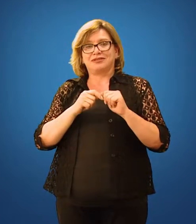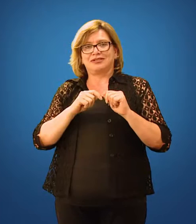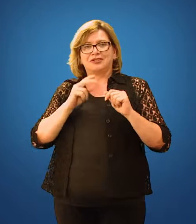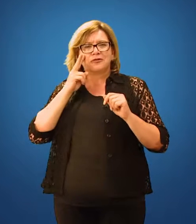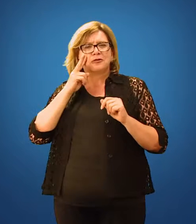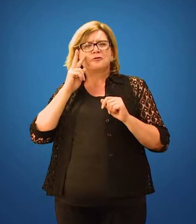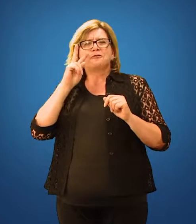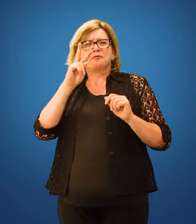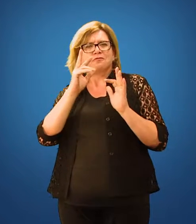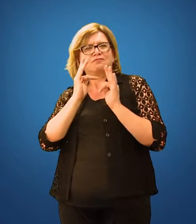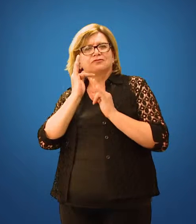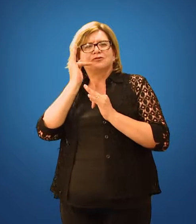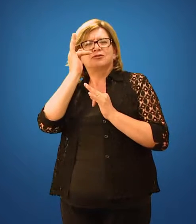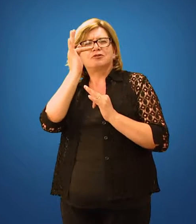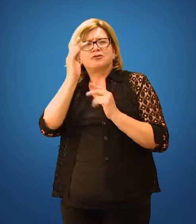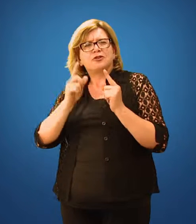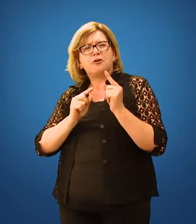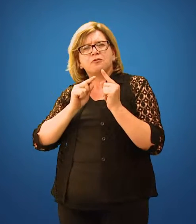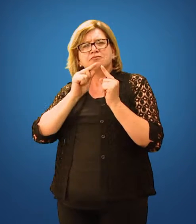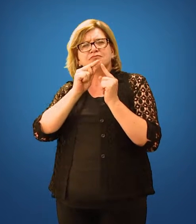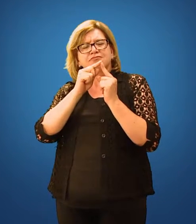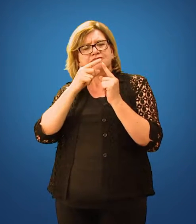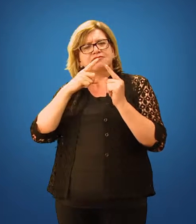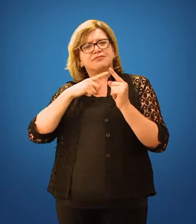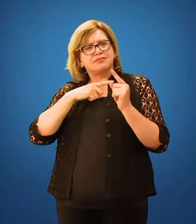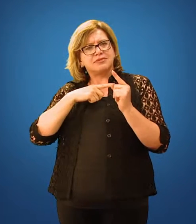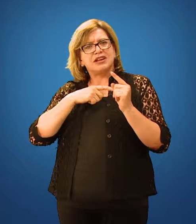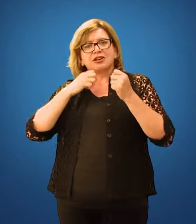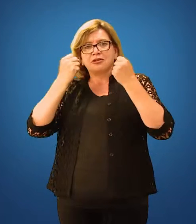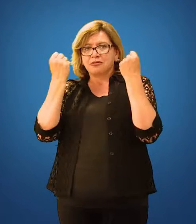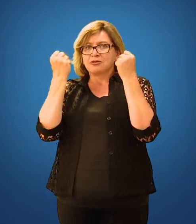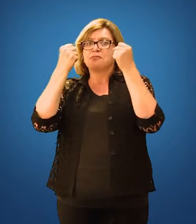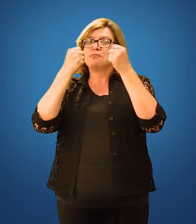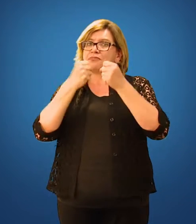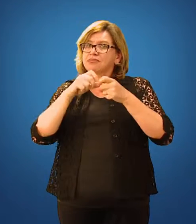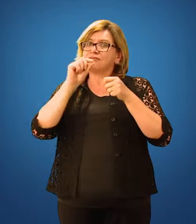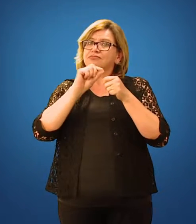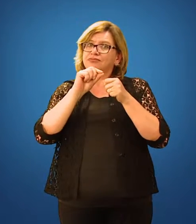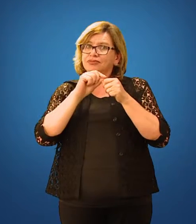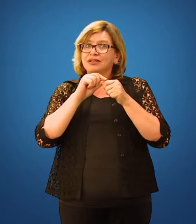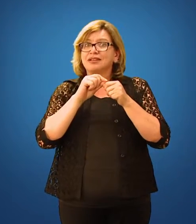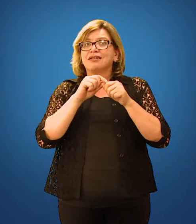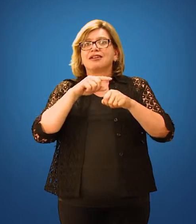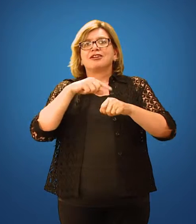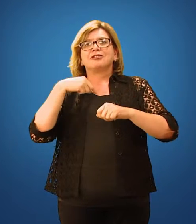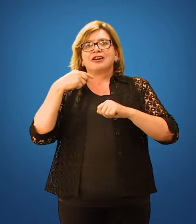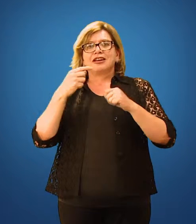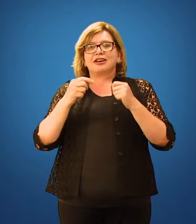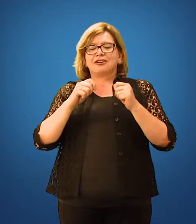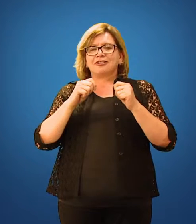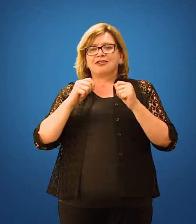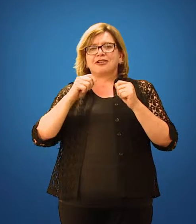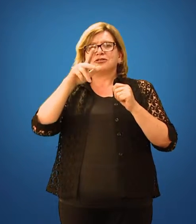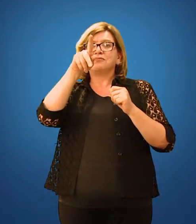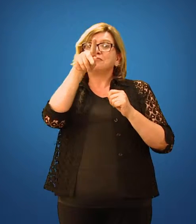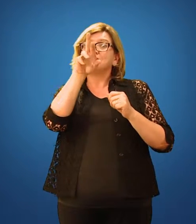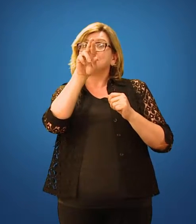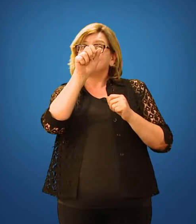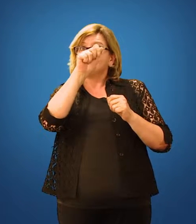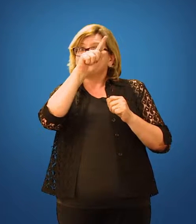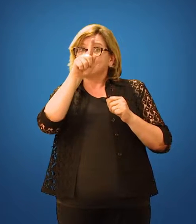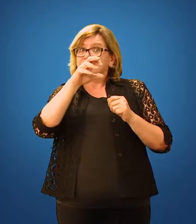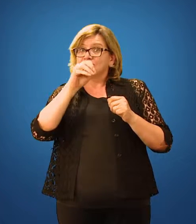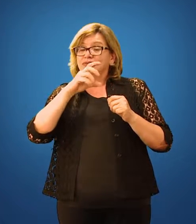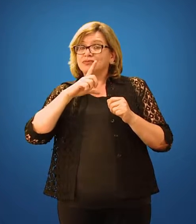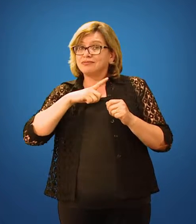no horizonte, traçar metas possíveis de serem cumpridas dentro dos prazos planejados. Ou seja, ficou muito claro aqui,